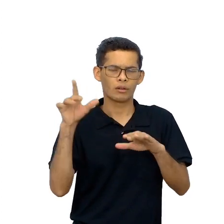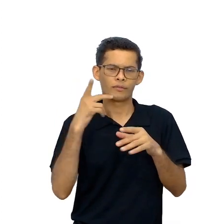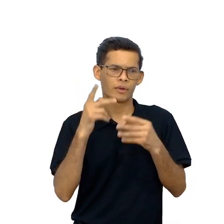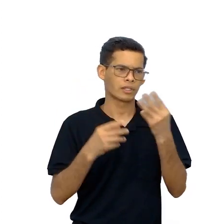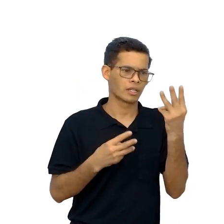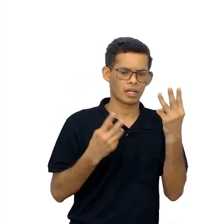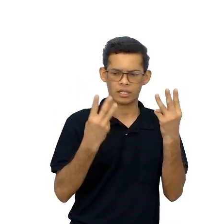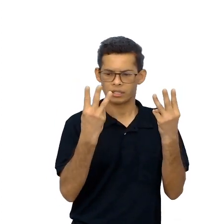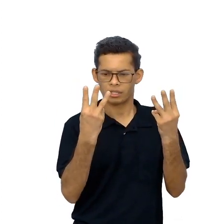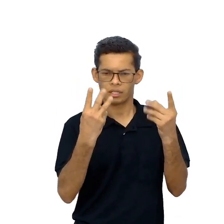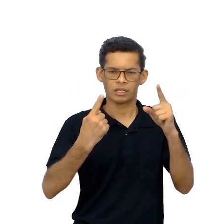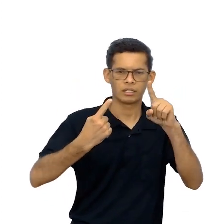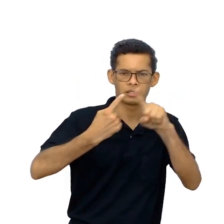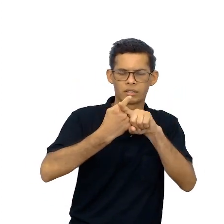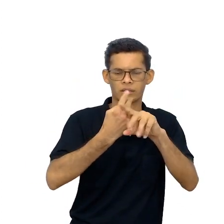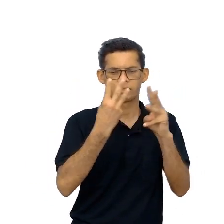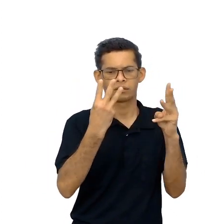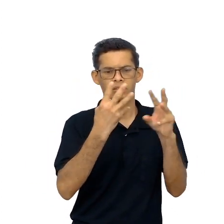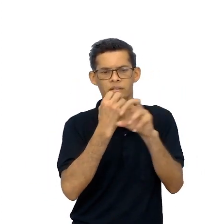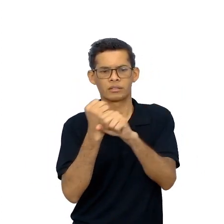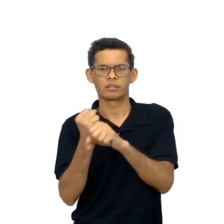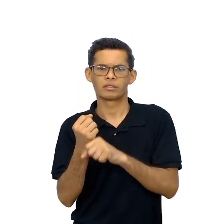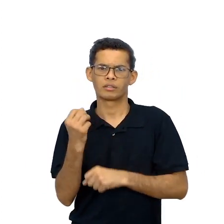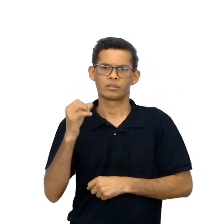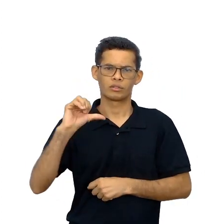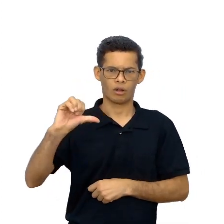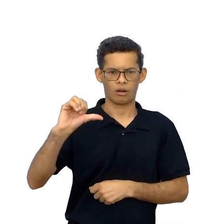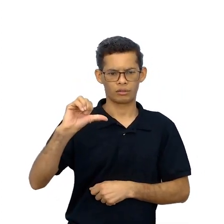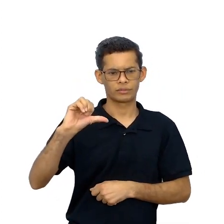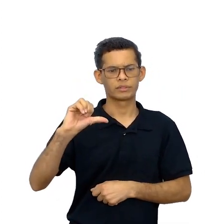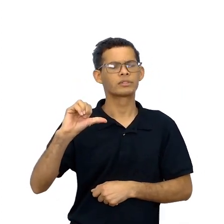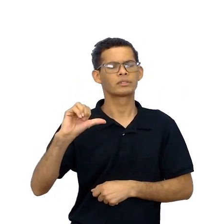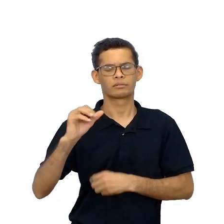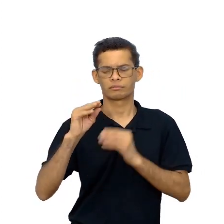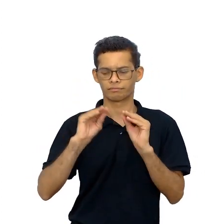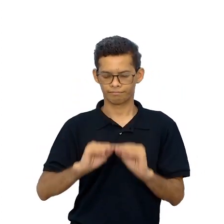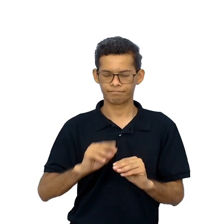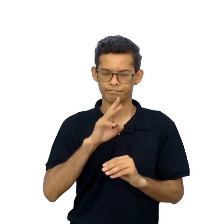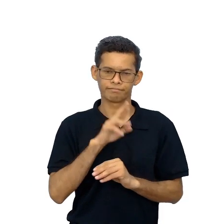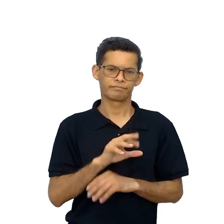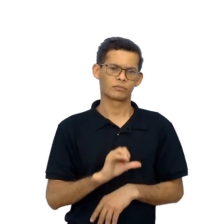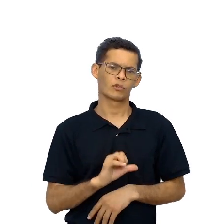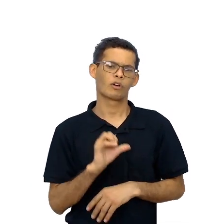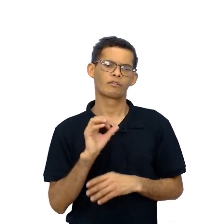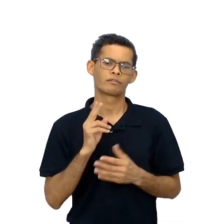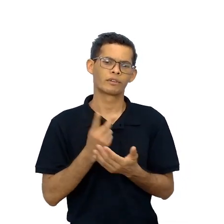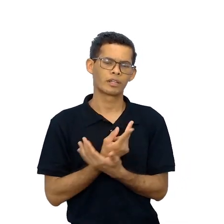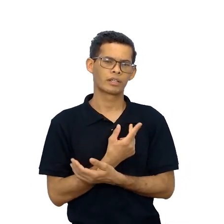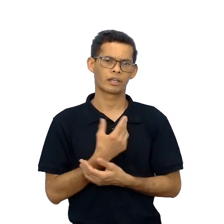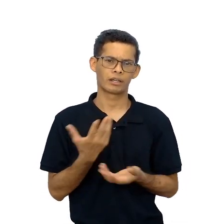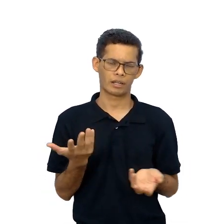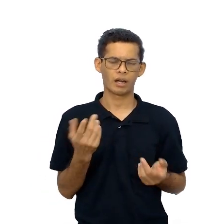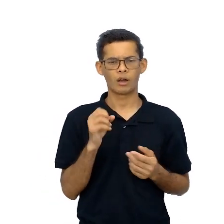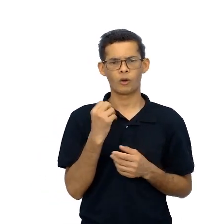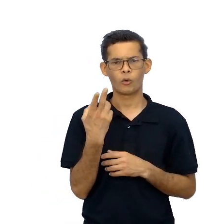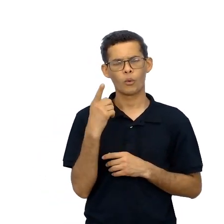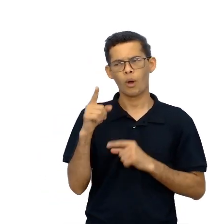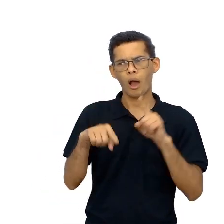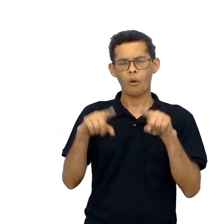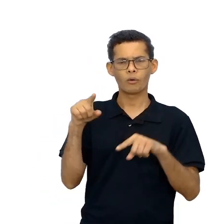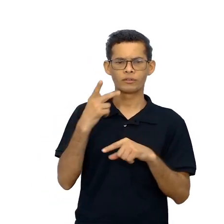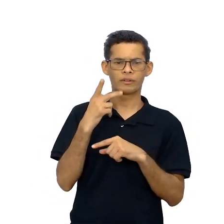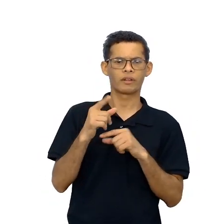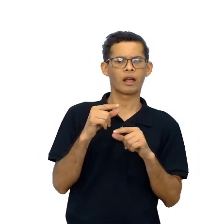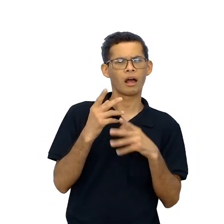E vai colocar 9, ele vai fazer essa relação, né? Ou simplesmente tem aluno que vai ver que tem 3 e é o